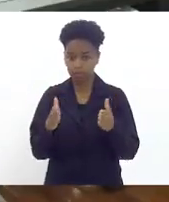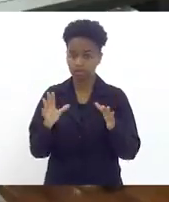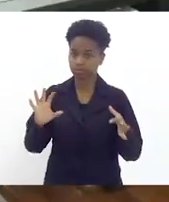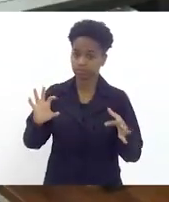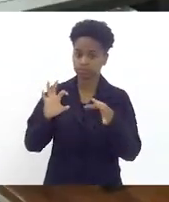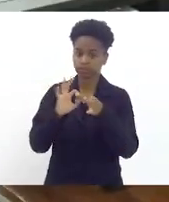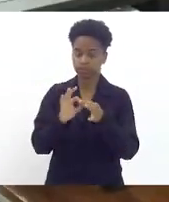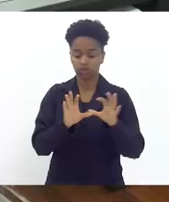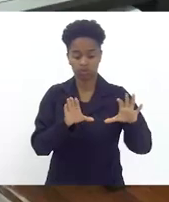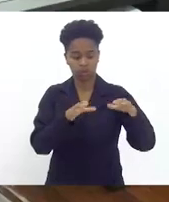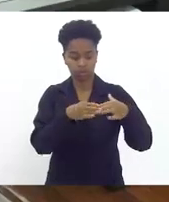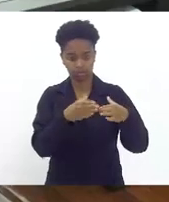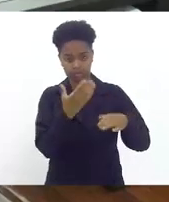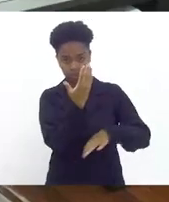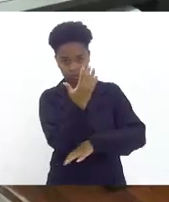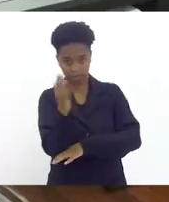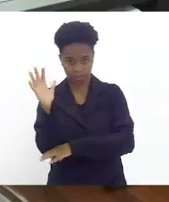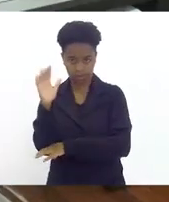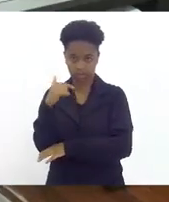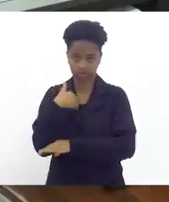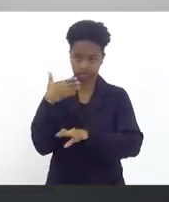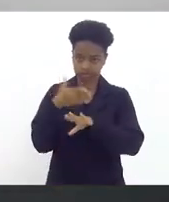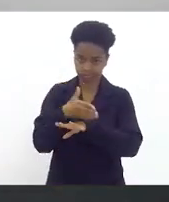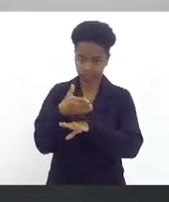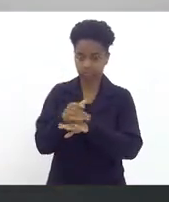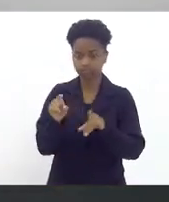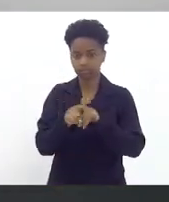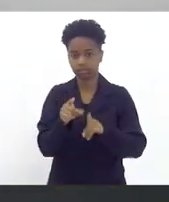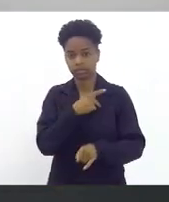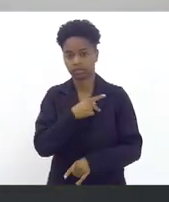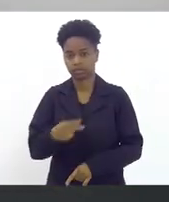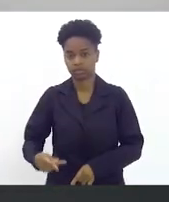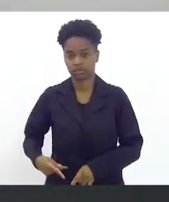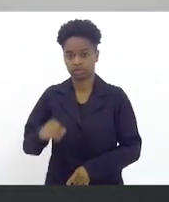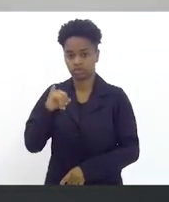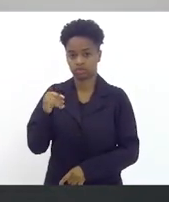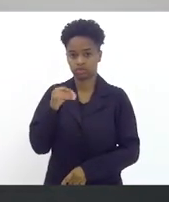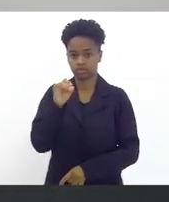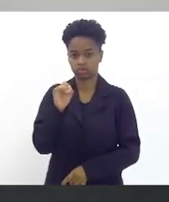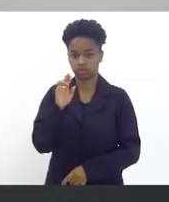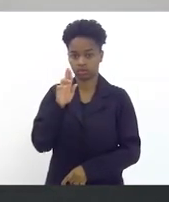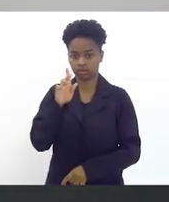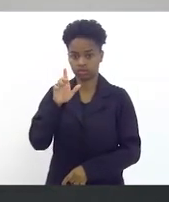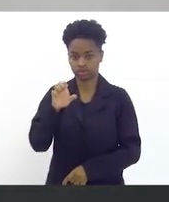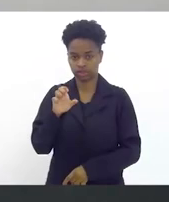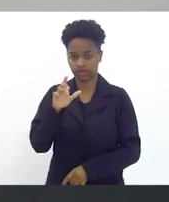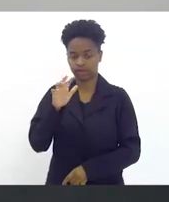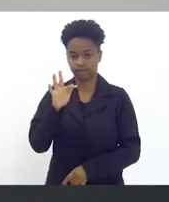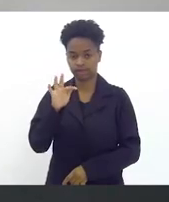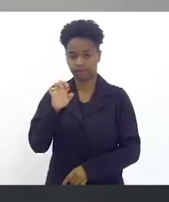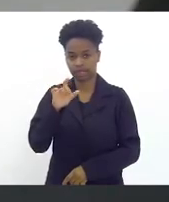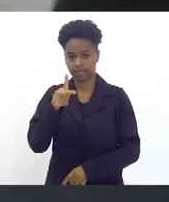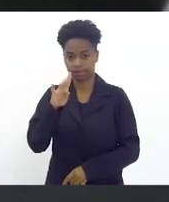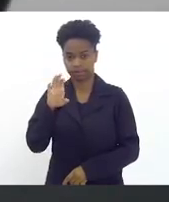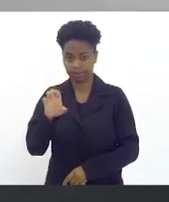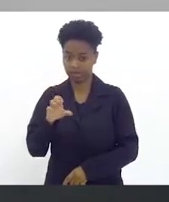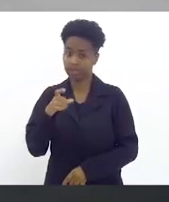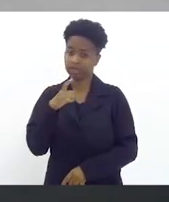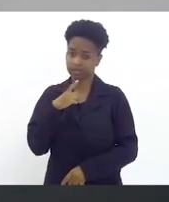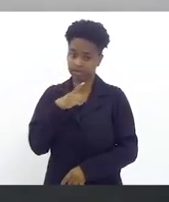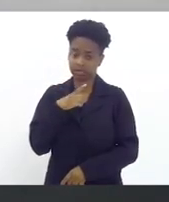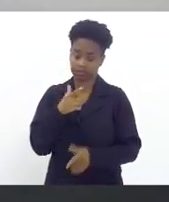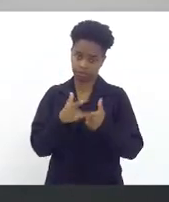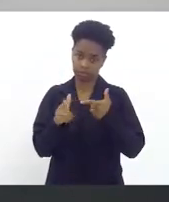da comissão de meio ambiente que eu faço parte é presidida pelo Jorge Felipe Neto que teve um problema de saúde me foi informado